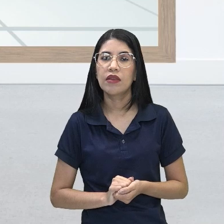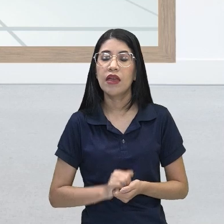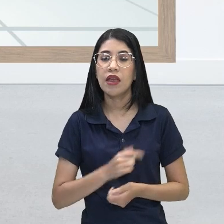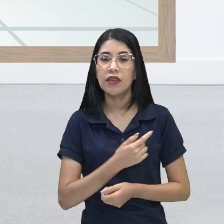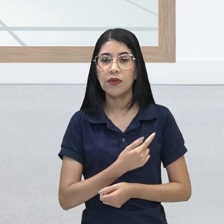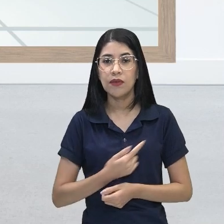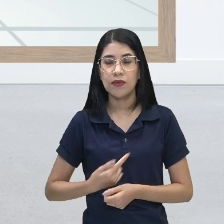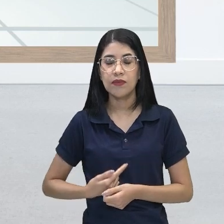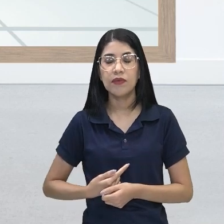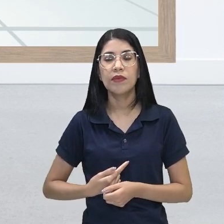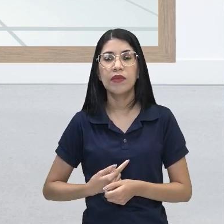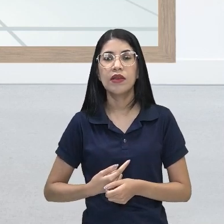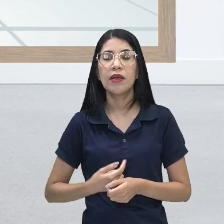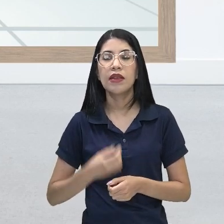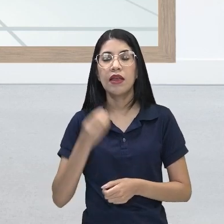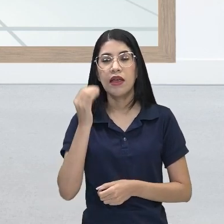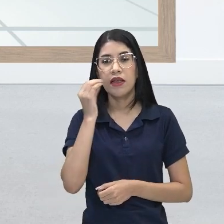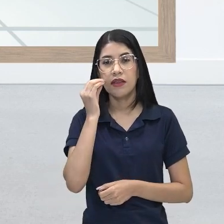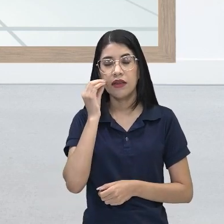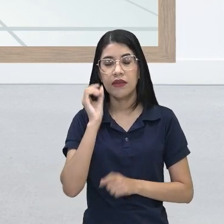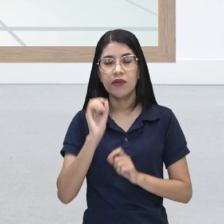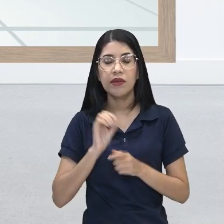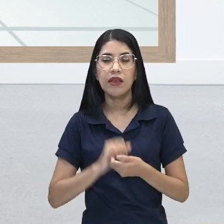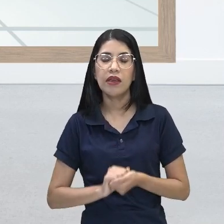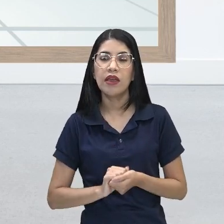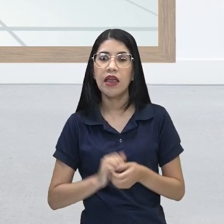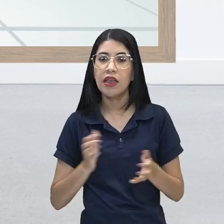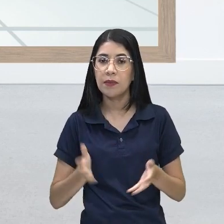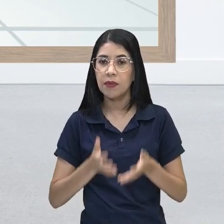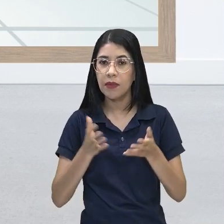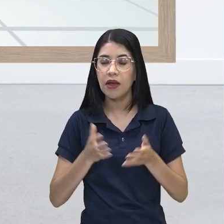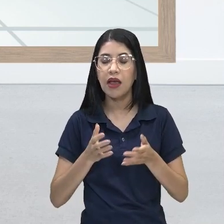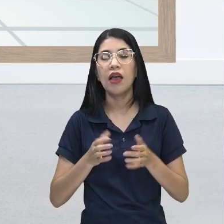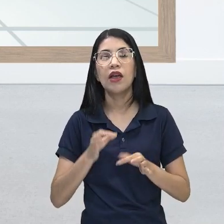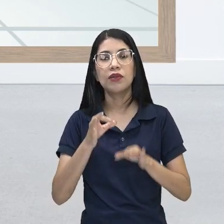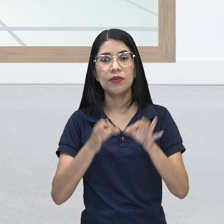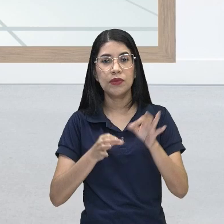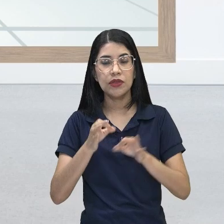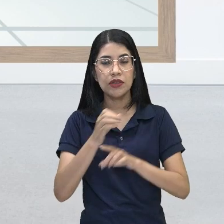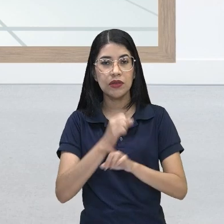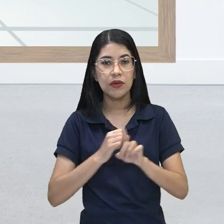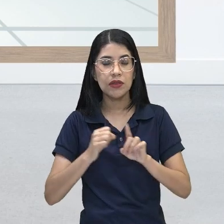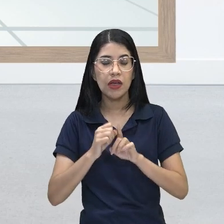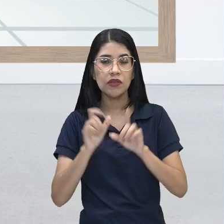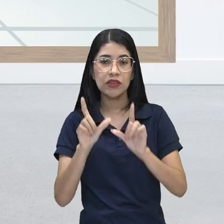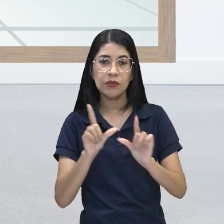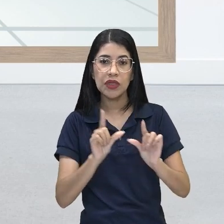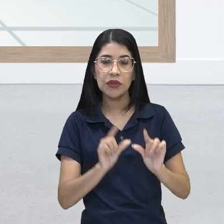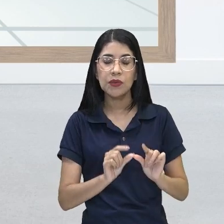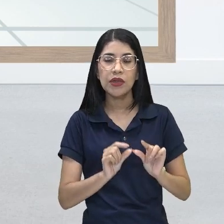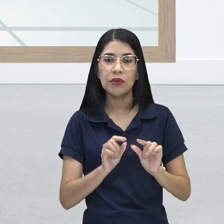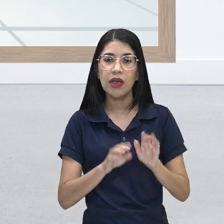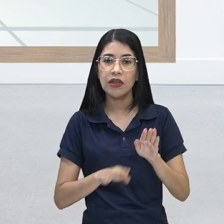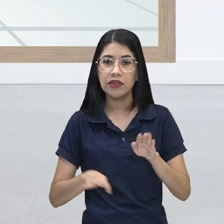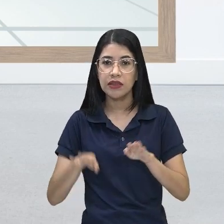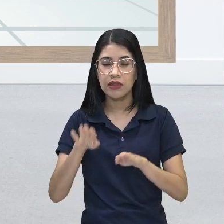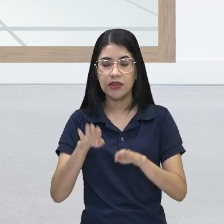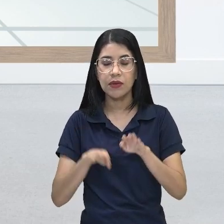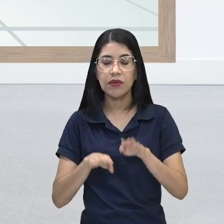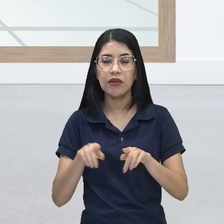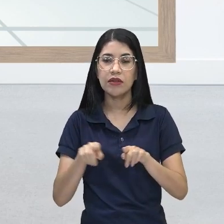direito busca promover a justiça social, reduzindo as desigualdades